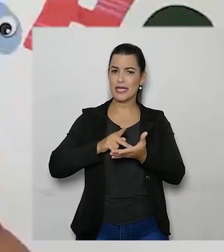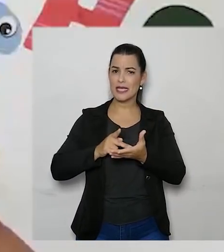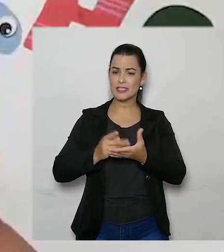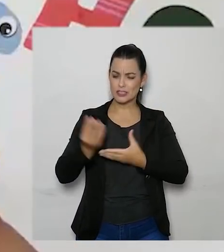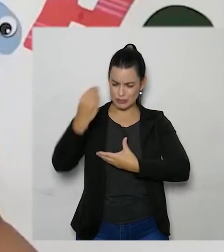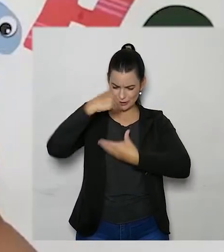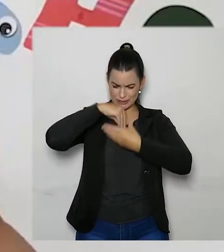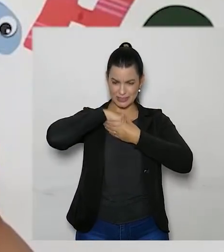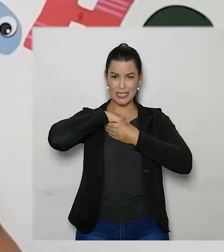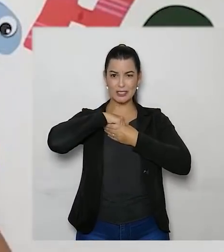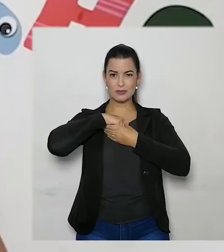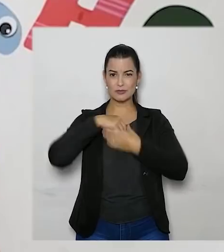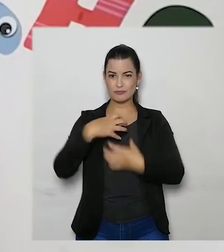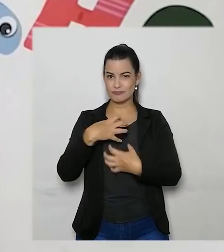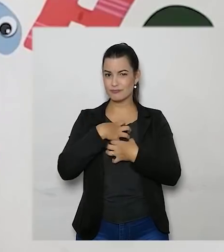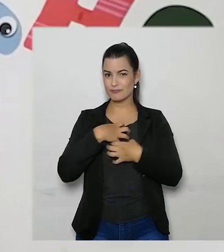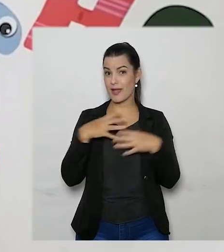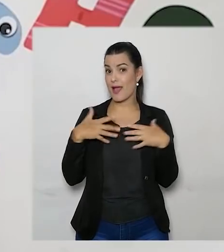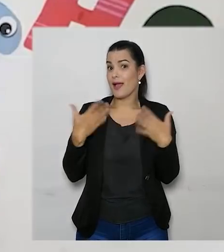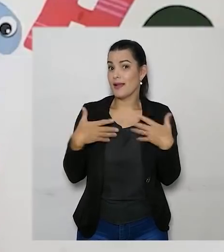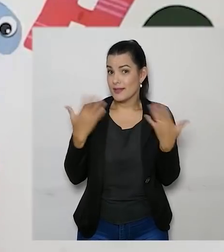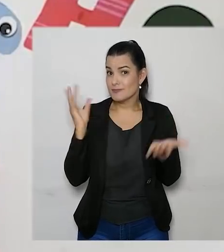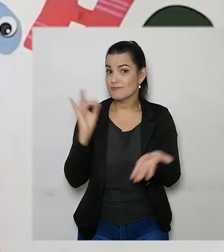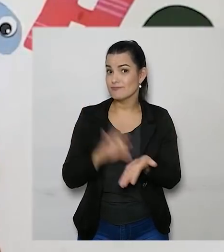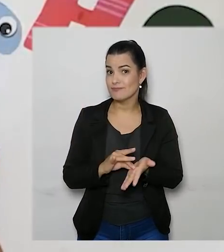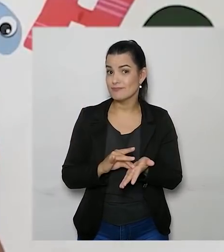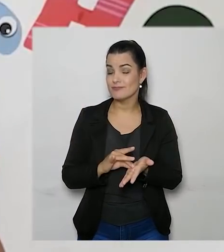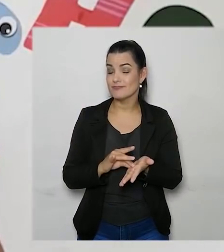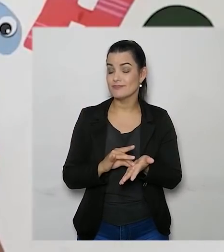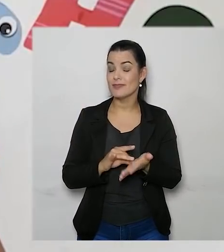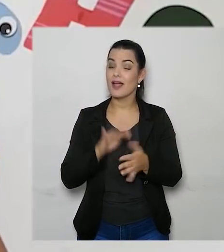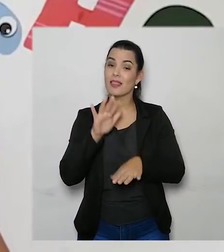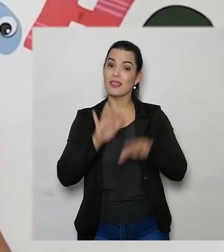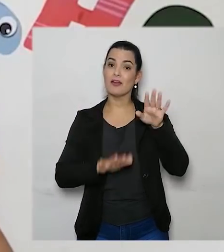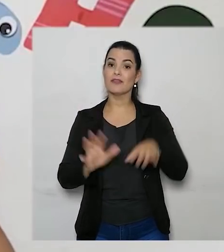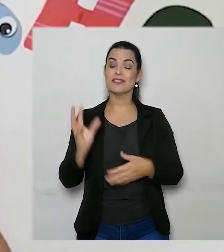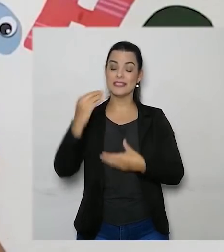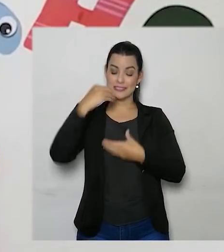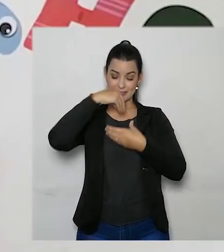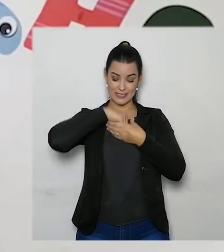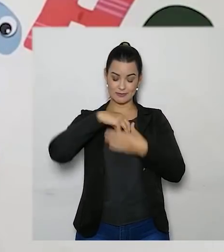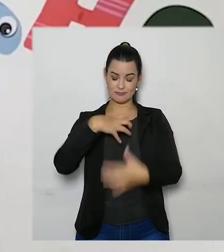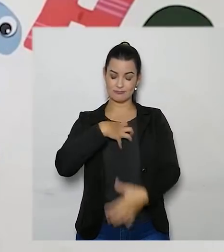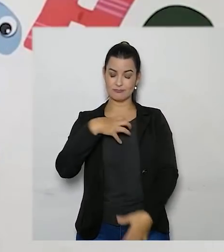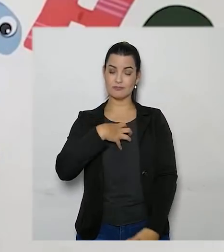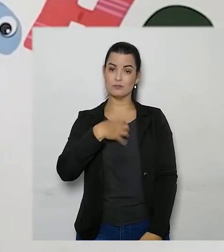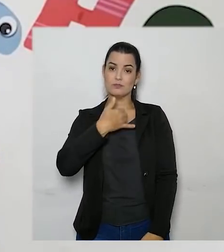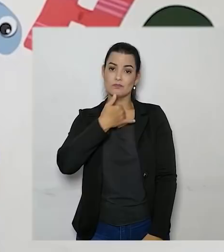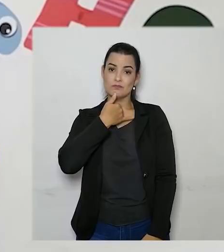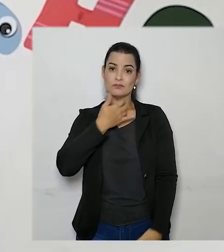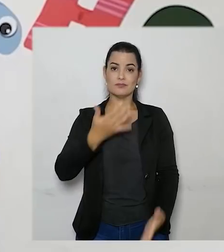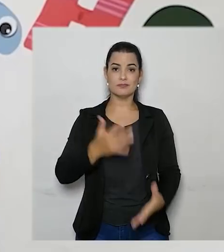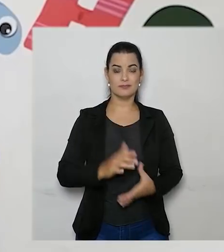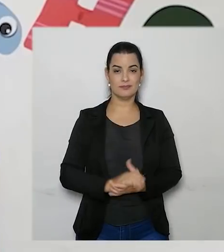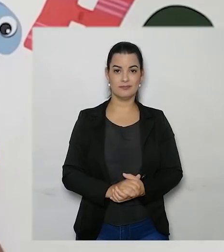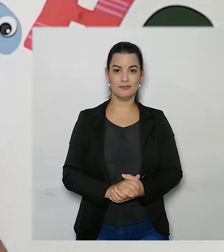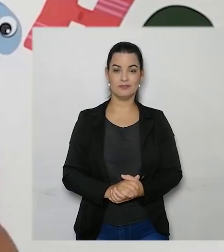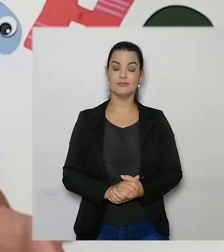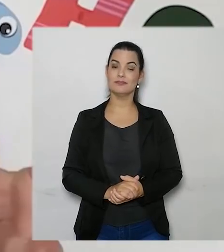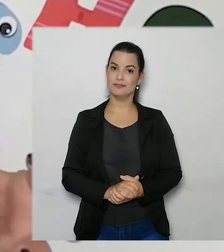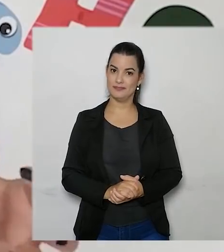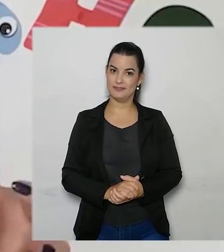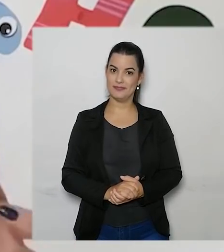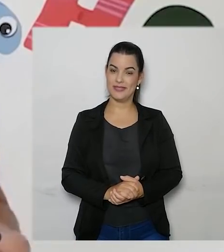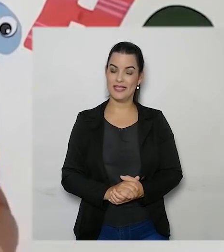verdadeiramente estou alegre e contente. O meu sentimento naquele momento pode ser de tristeza por alguma coisa.